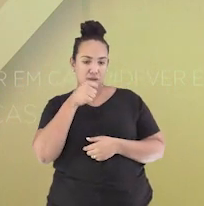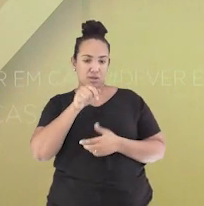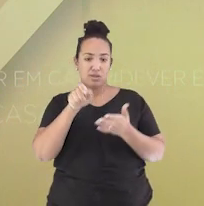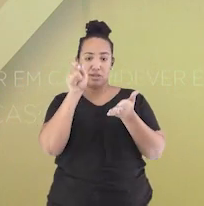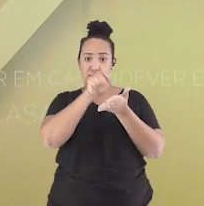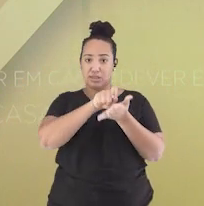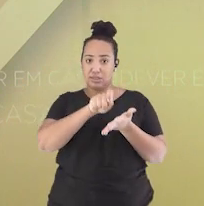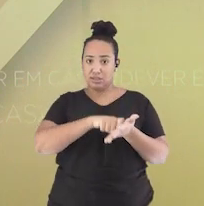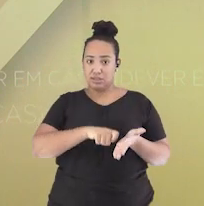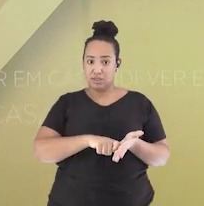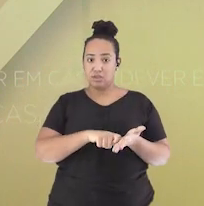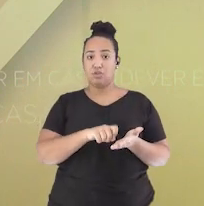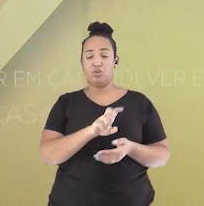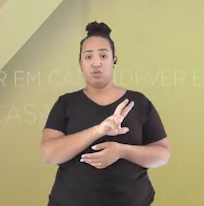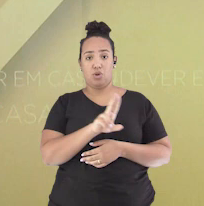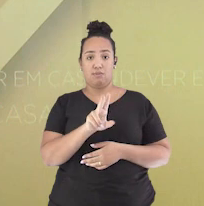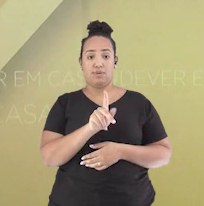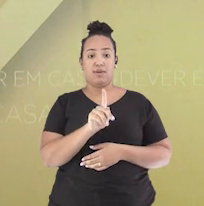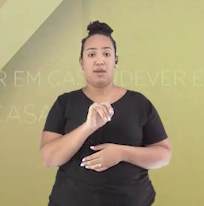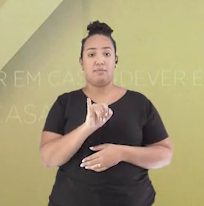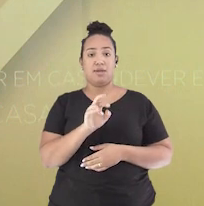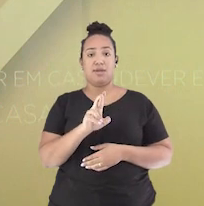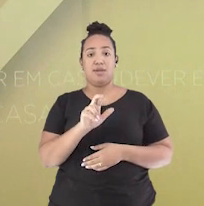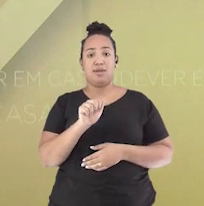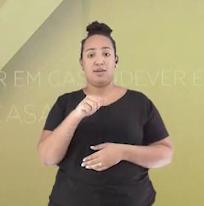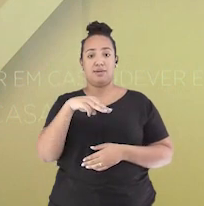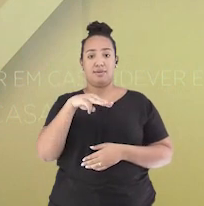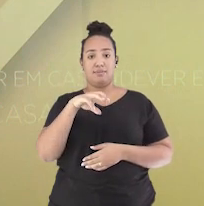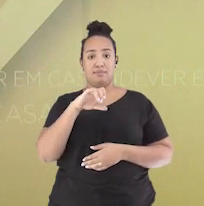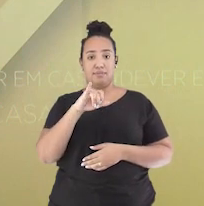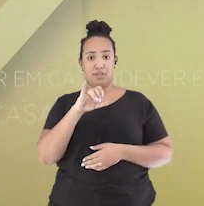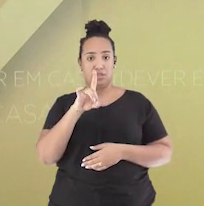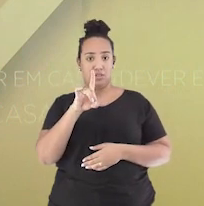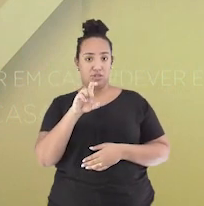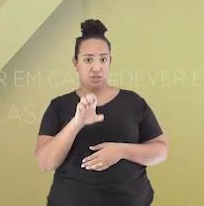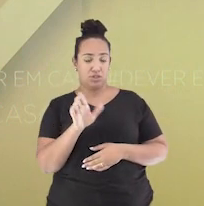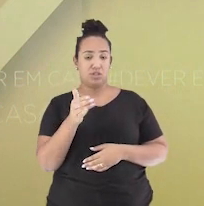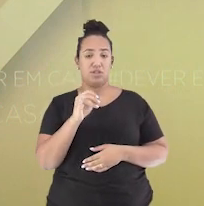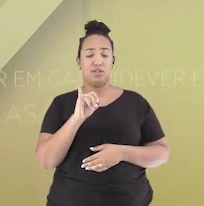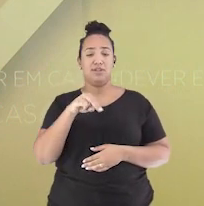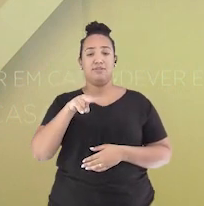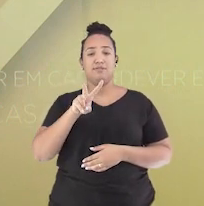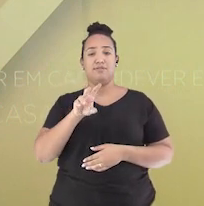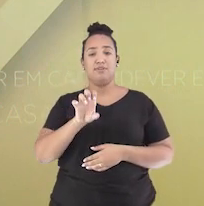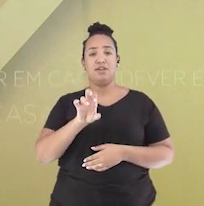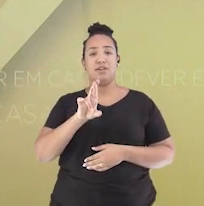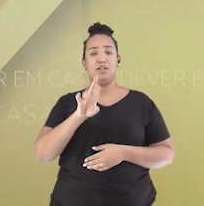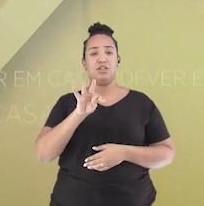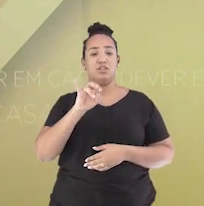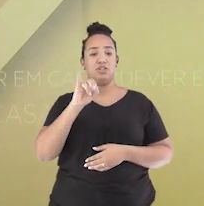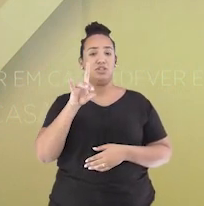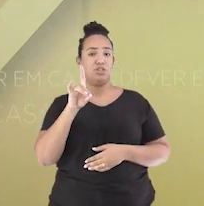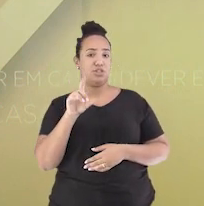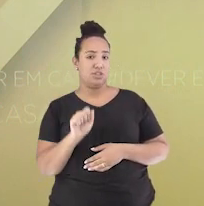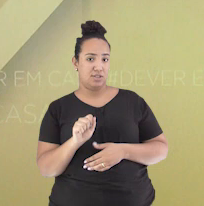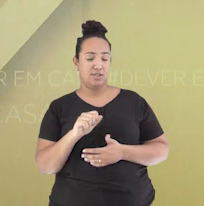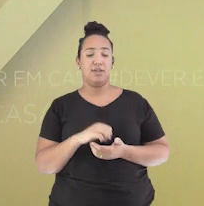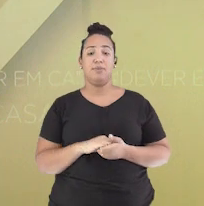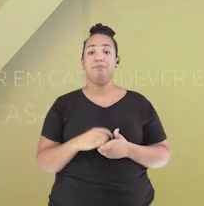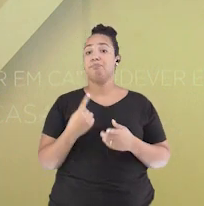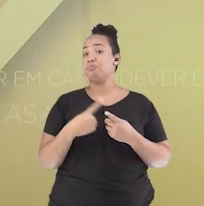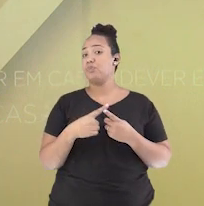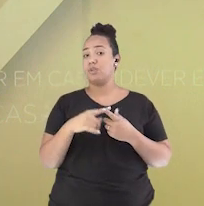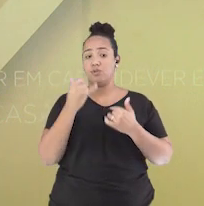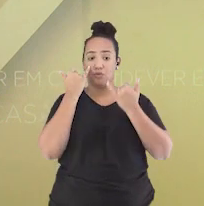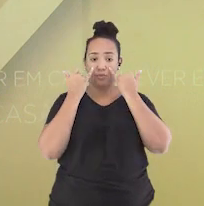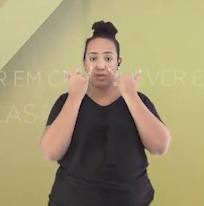modelo chamado pirâmide invertida? Isso porque as informações mais importantes e chamativas, que seriam a base da pirâmide,